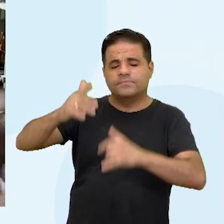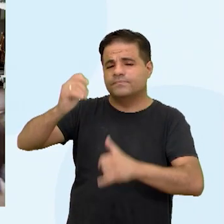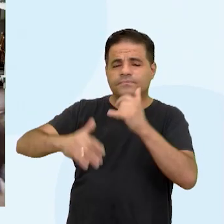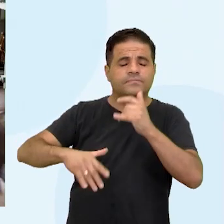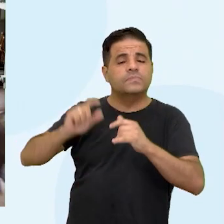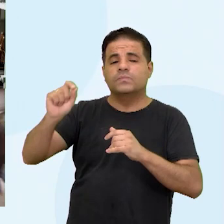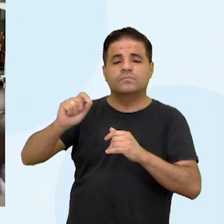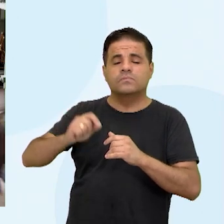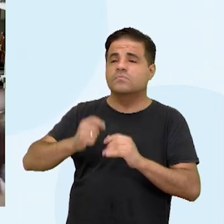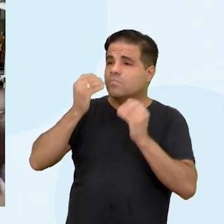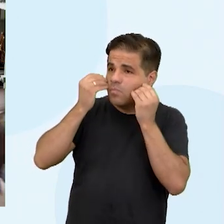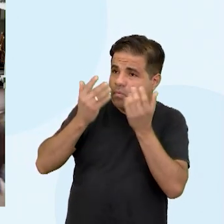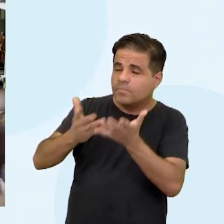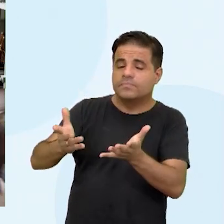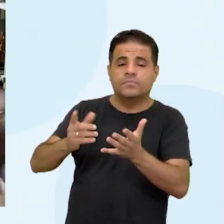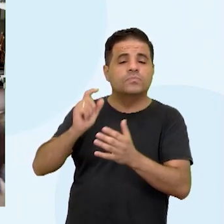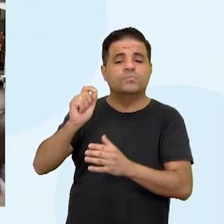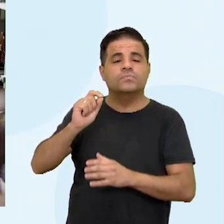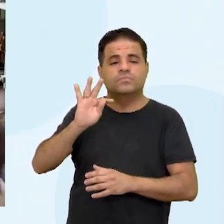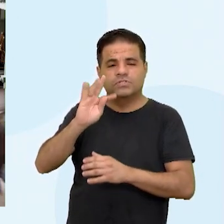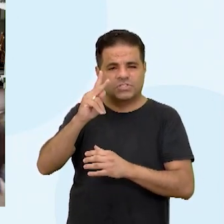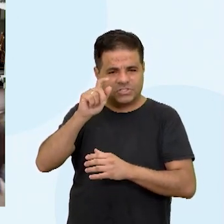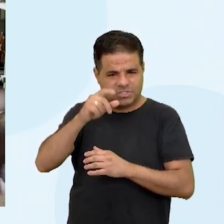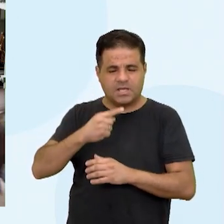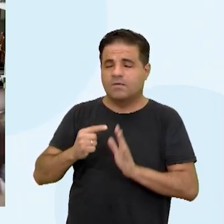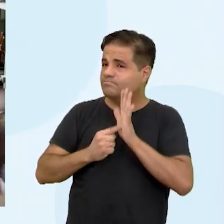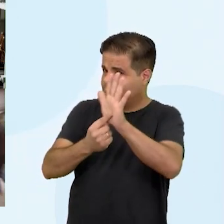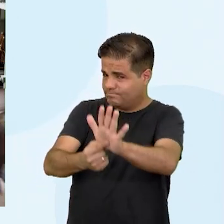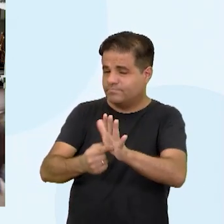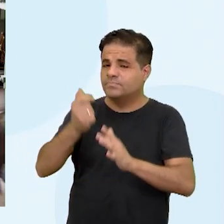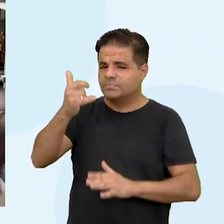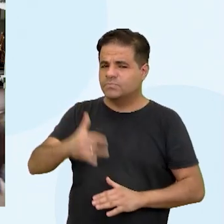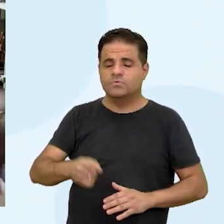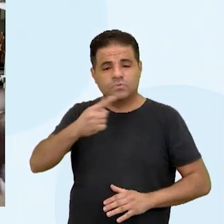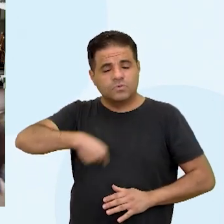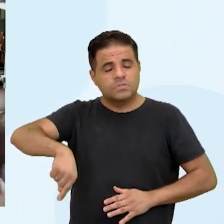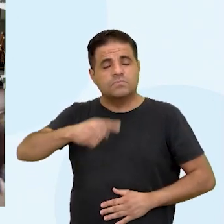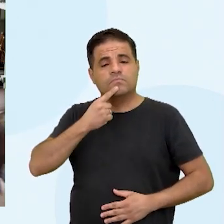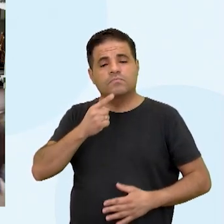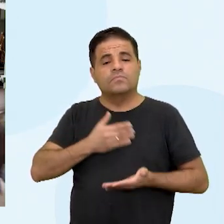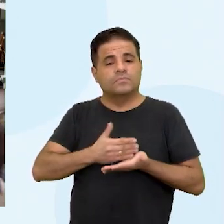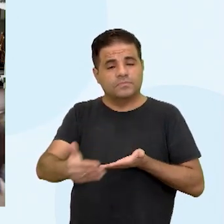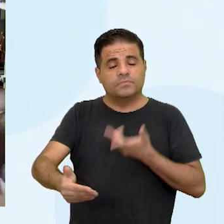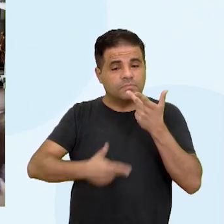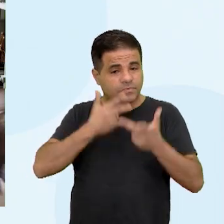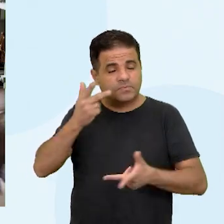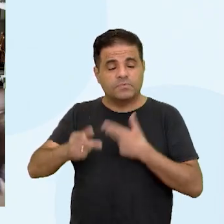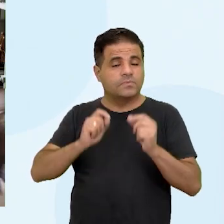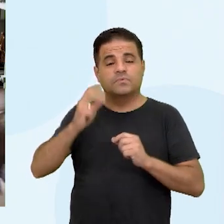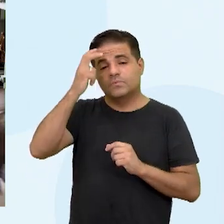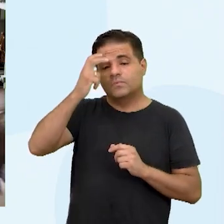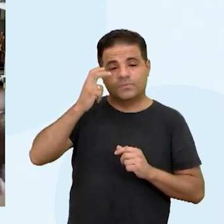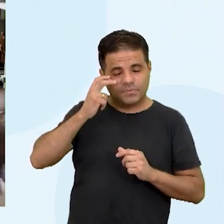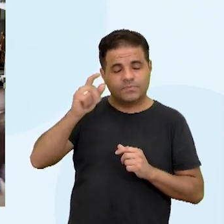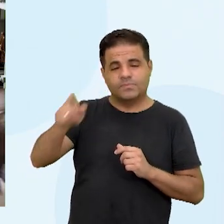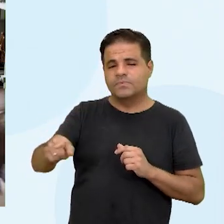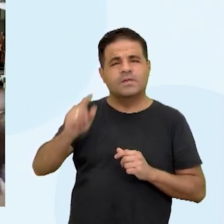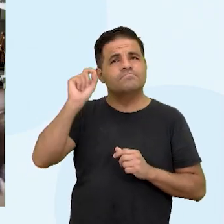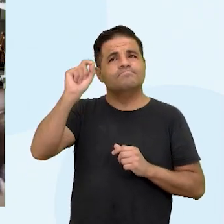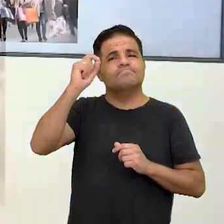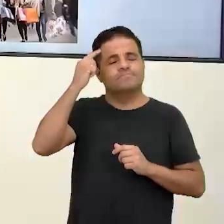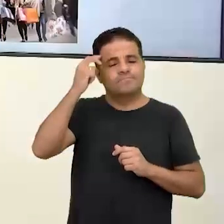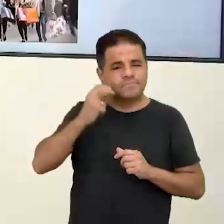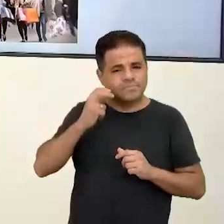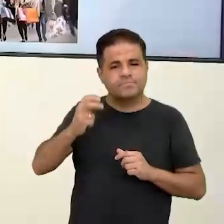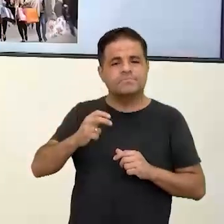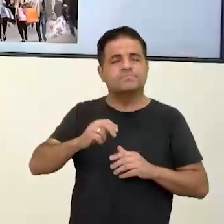vai ilustrar um pouco do que o Thiago acabou de apontar. Nós começamos falando sobre a